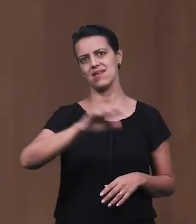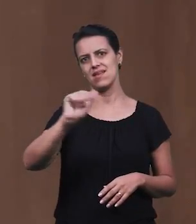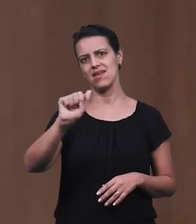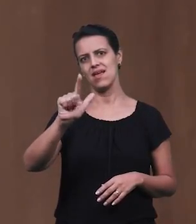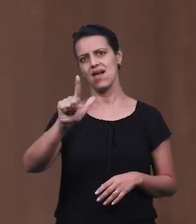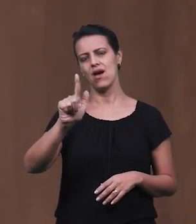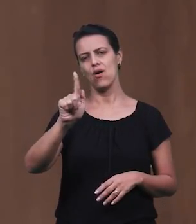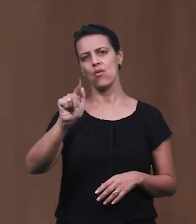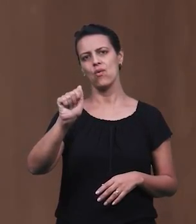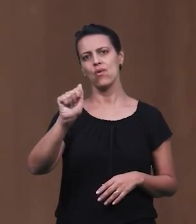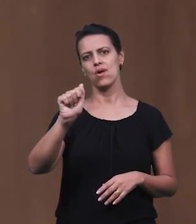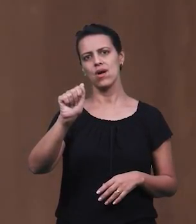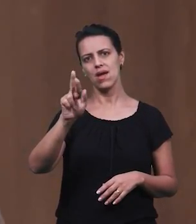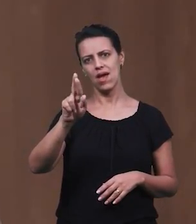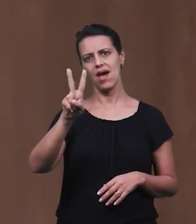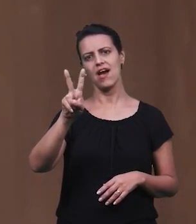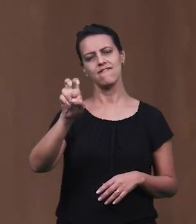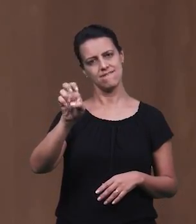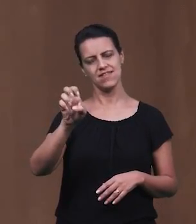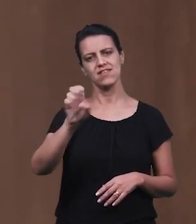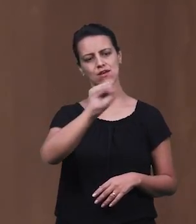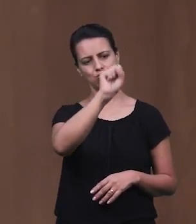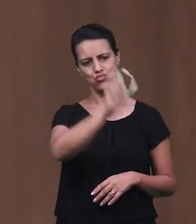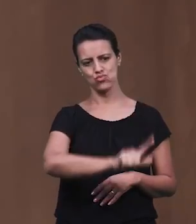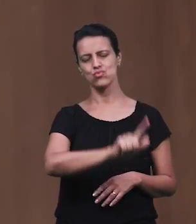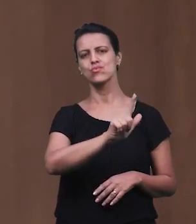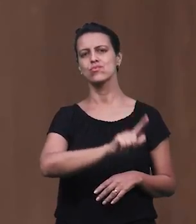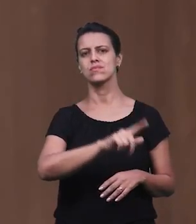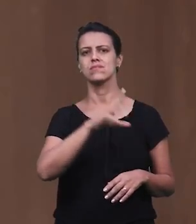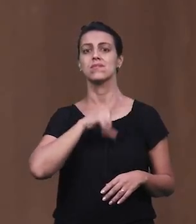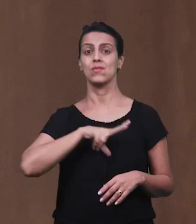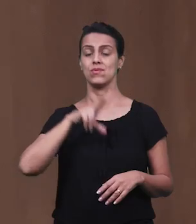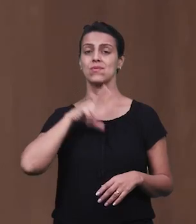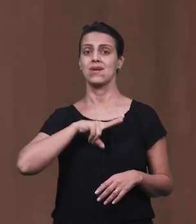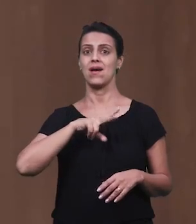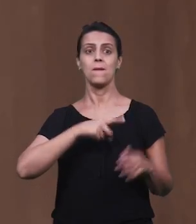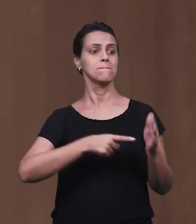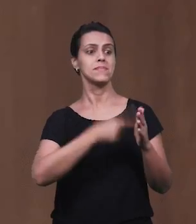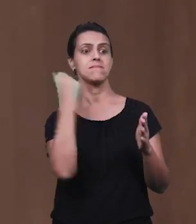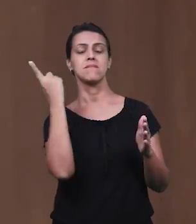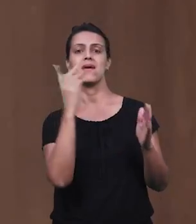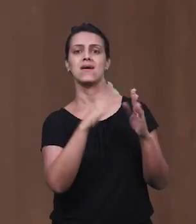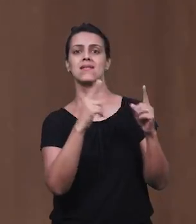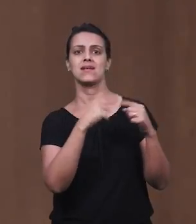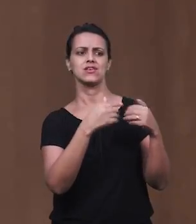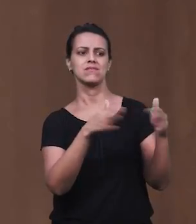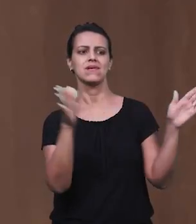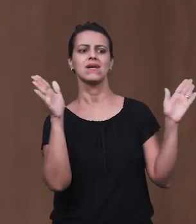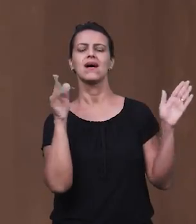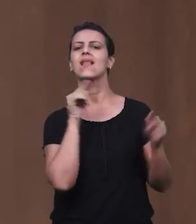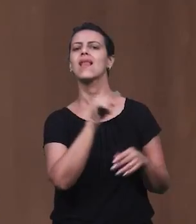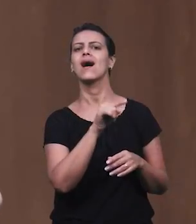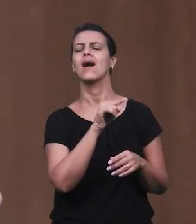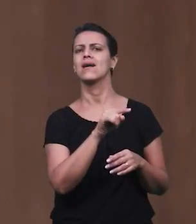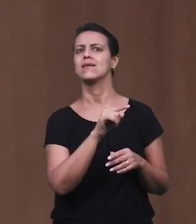de Algarve, né? Que é a parte sul de Portugal, o Algarve, né? Foi a primeira porta que se abriu ali